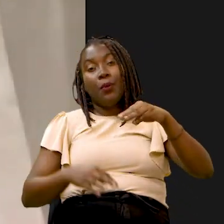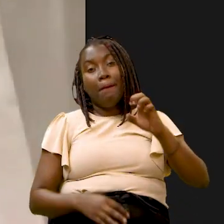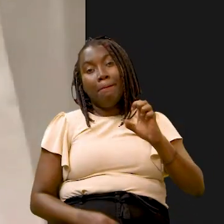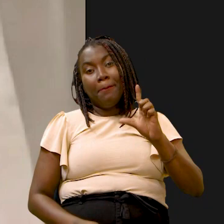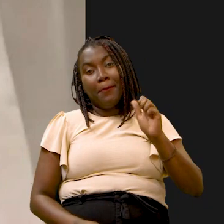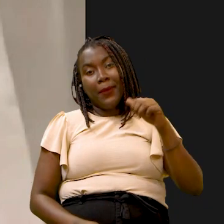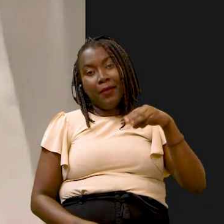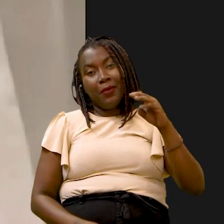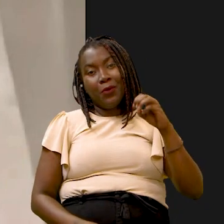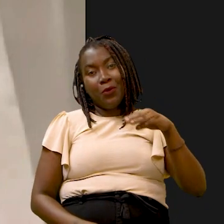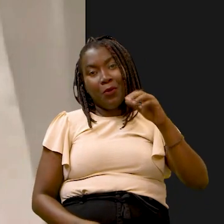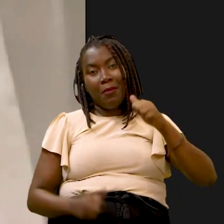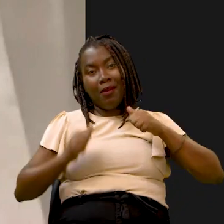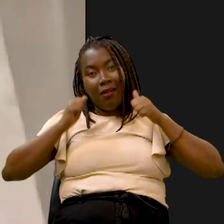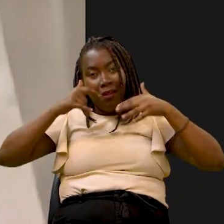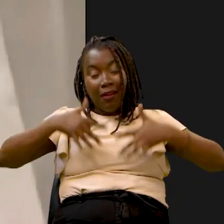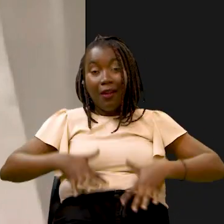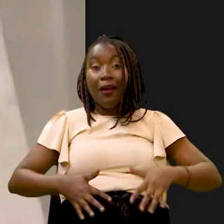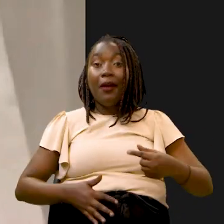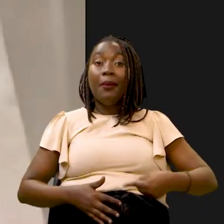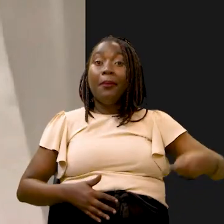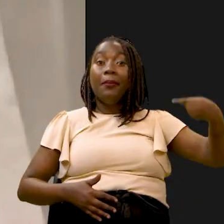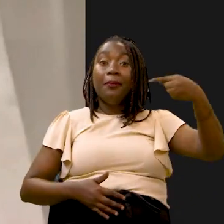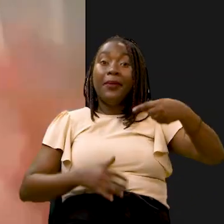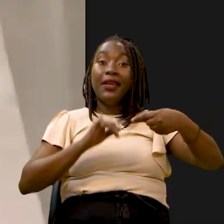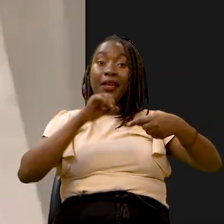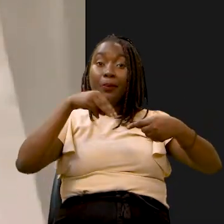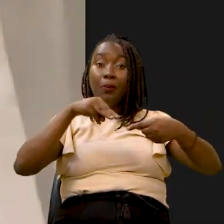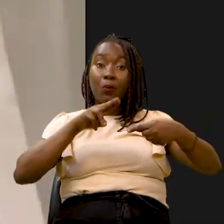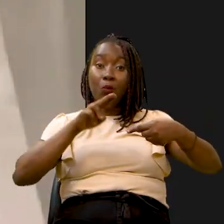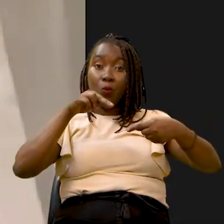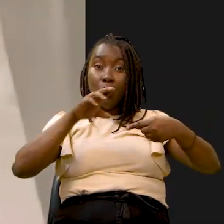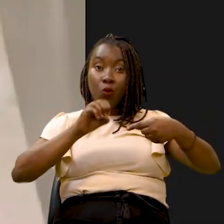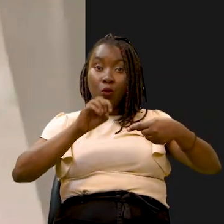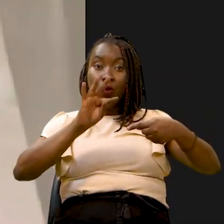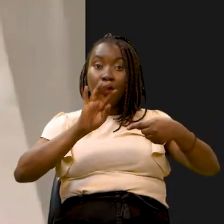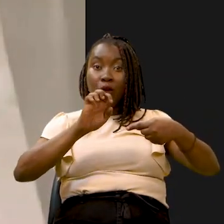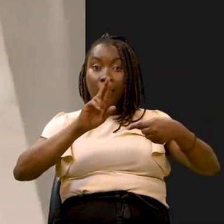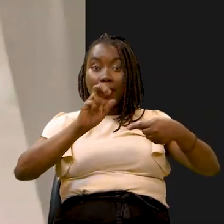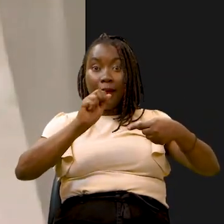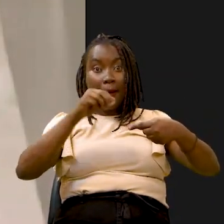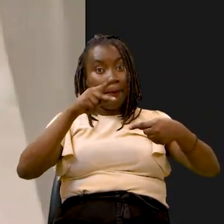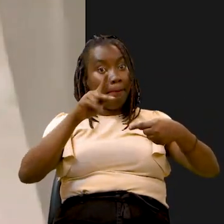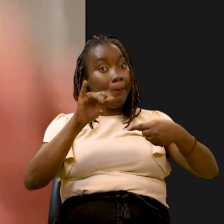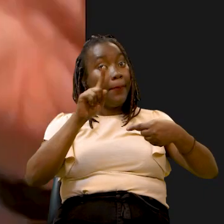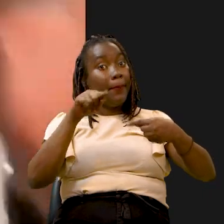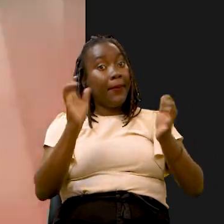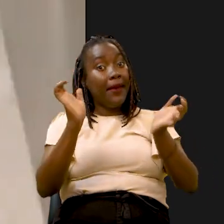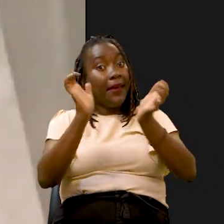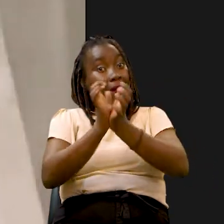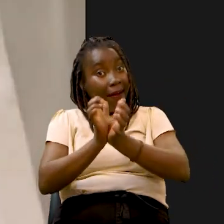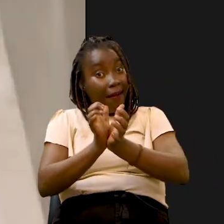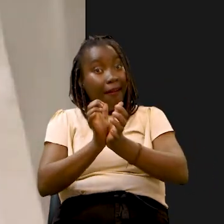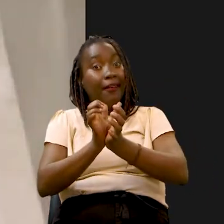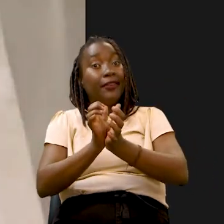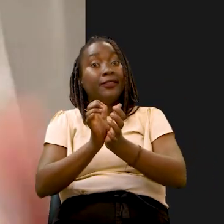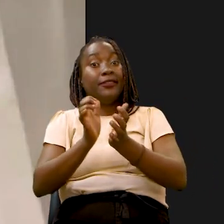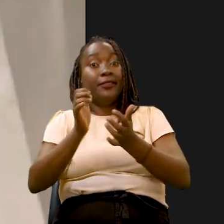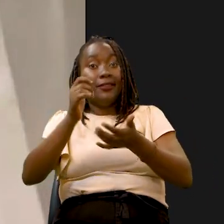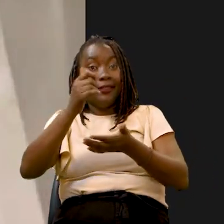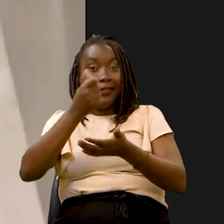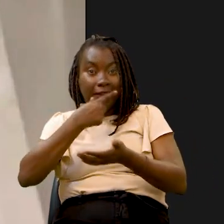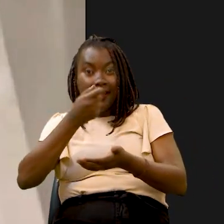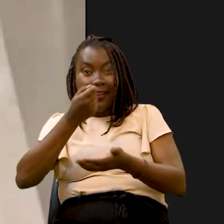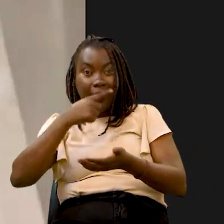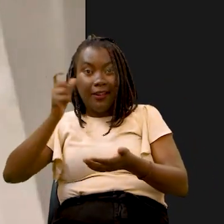tratamento do melanoma metastático. A primeira é a imunoterapia, então essa é uma classe de tratamento, uma